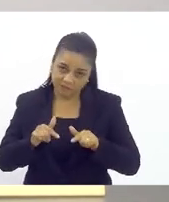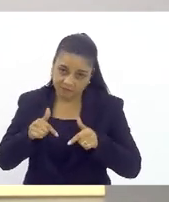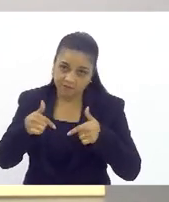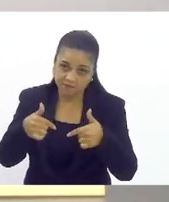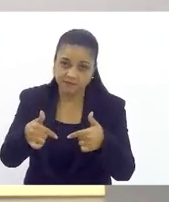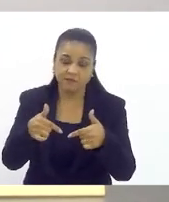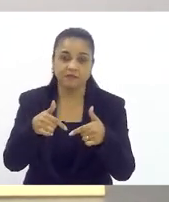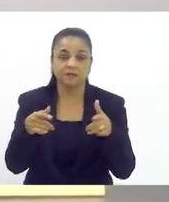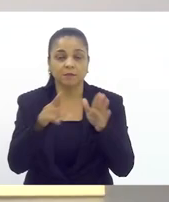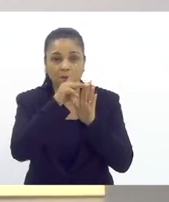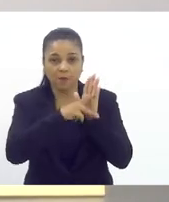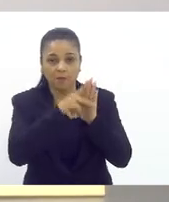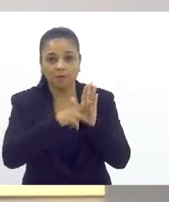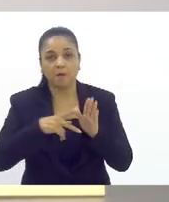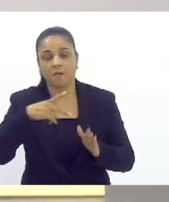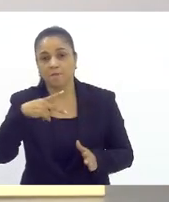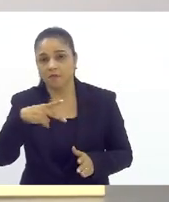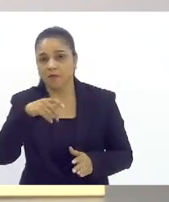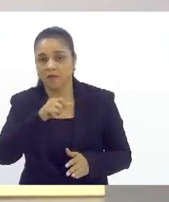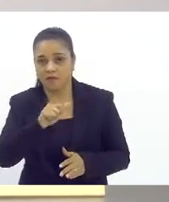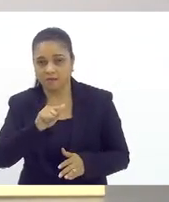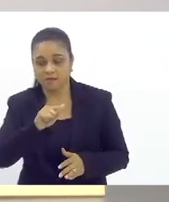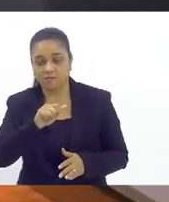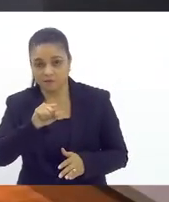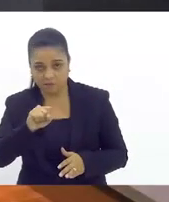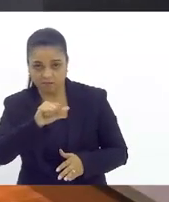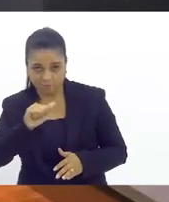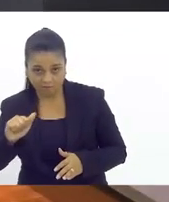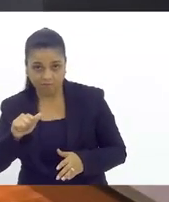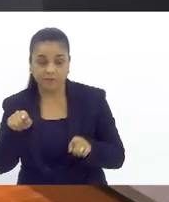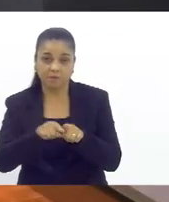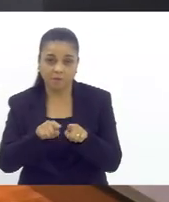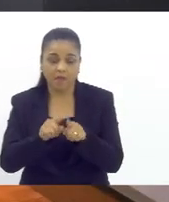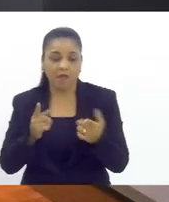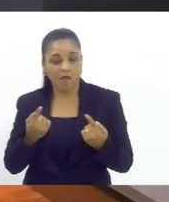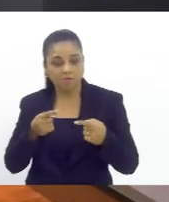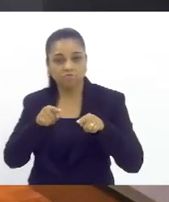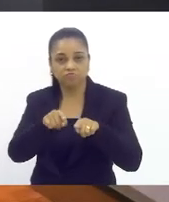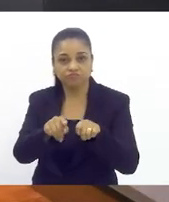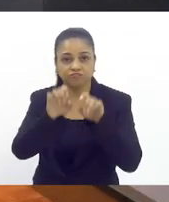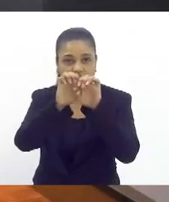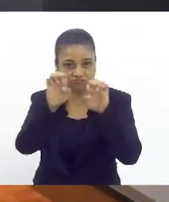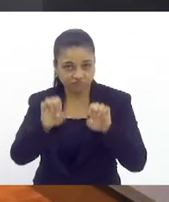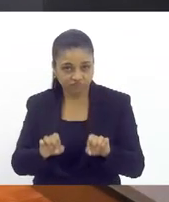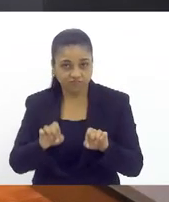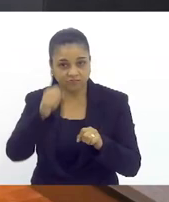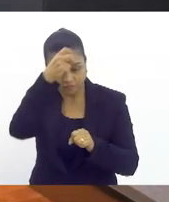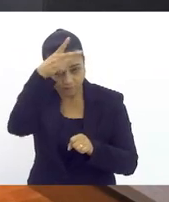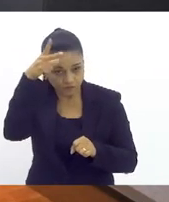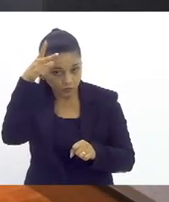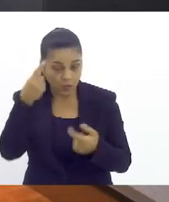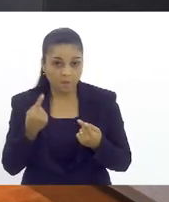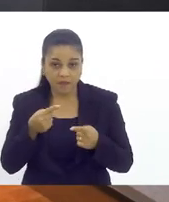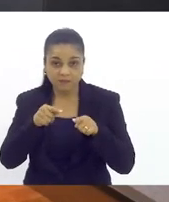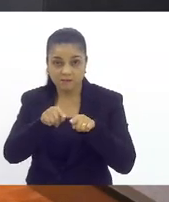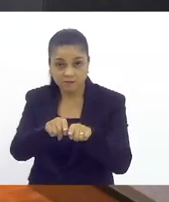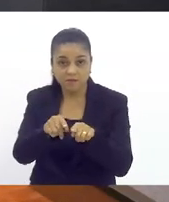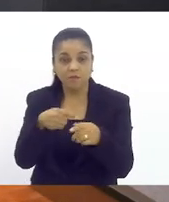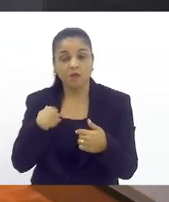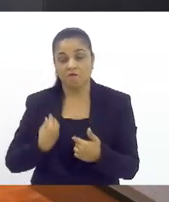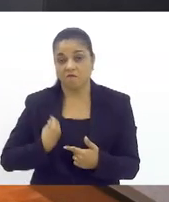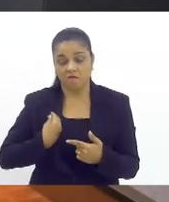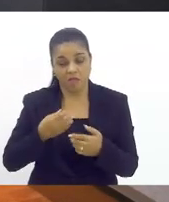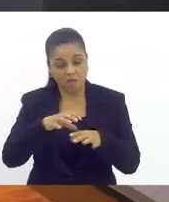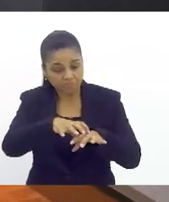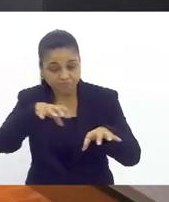no programa de PSA que são estruturado ele está sendo estruturado com a secretaria de agricultura com parceria por conta que a gente não consegue viver de forma